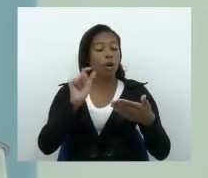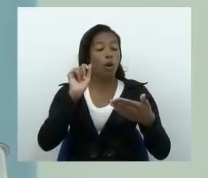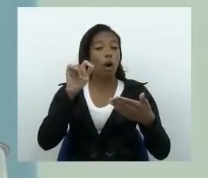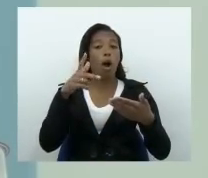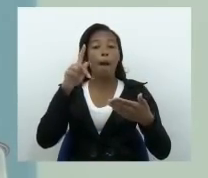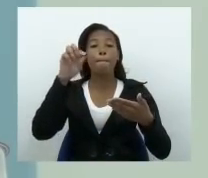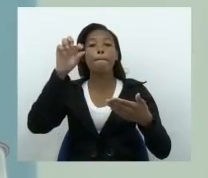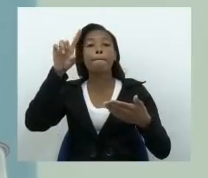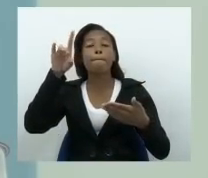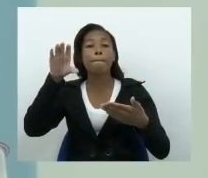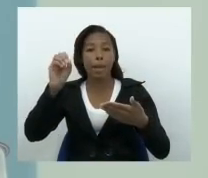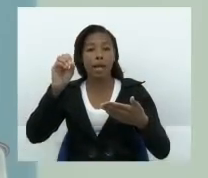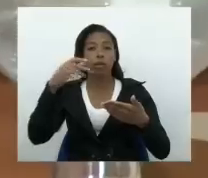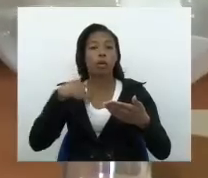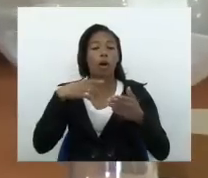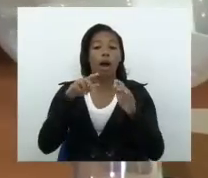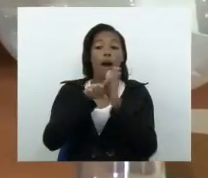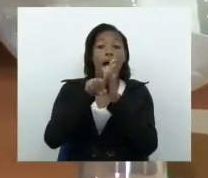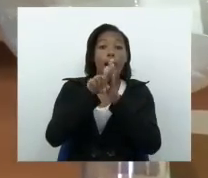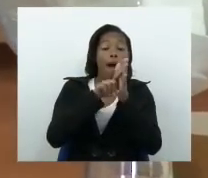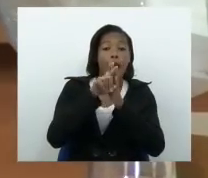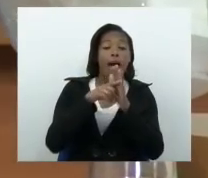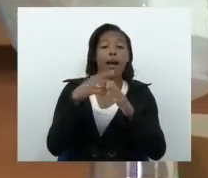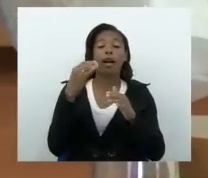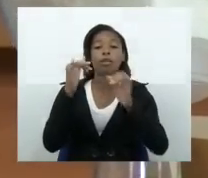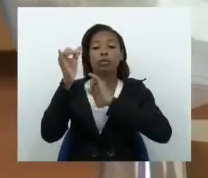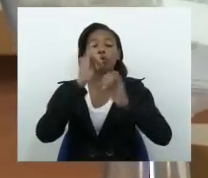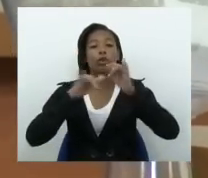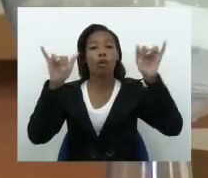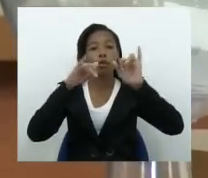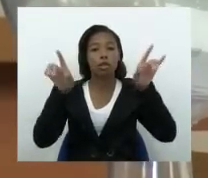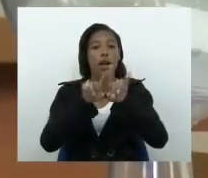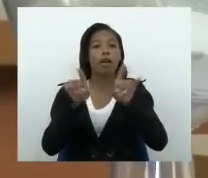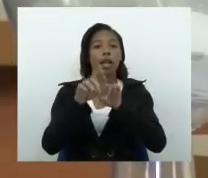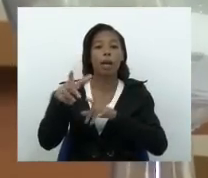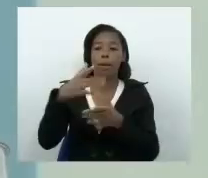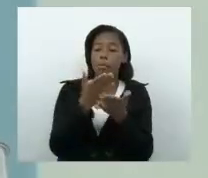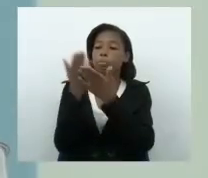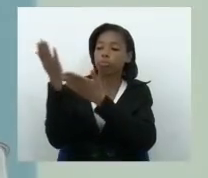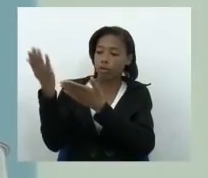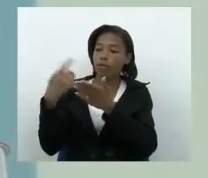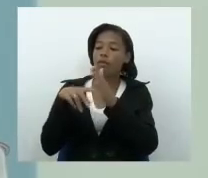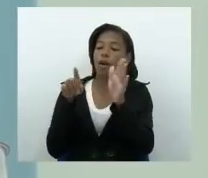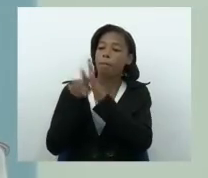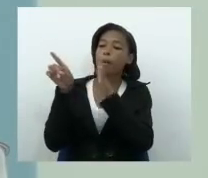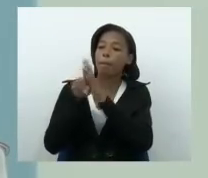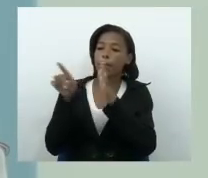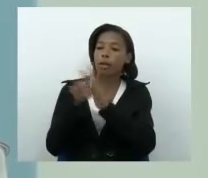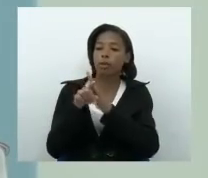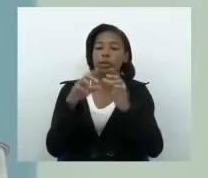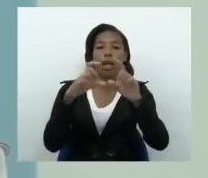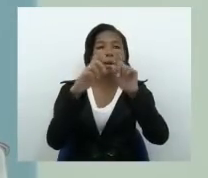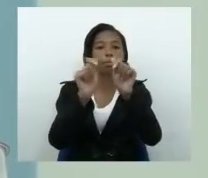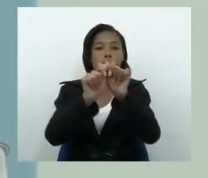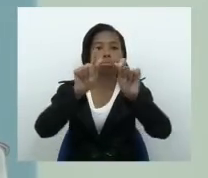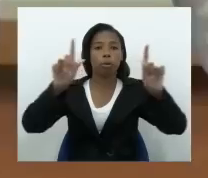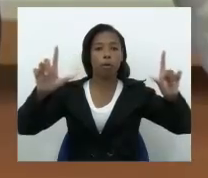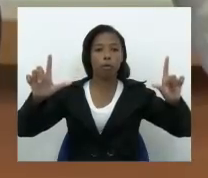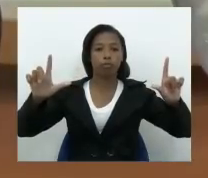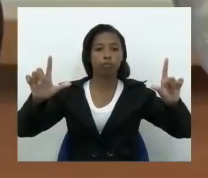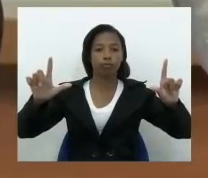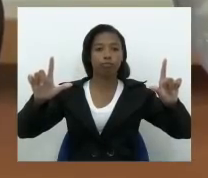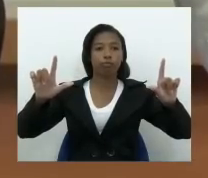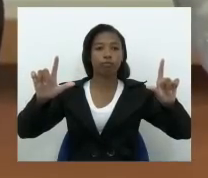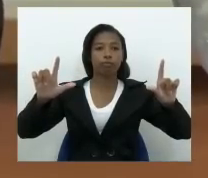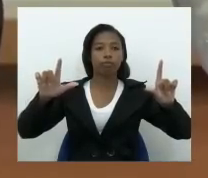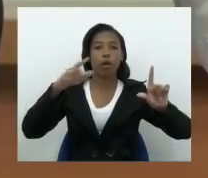Pedro Notaro, programa Radar de Notícias. Por gentileza, Pedro, dirija-se ali. Vou tirar essa urna da frente para o pessoal poder ver, ó, direitinho o nome. Está aqui